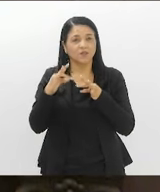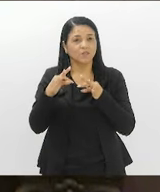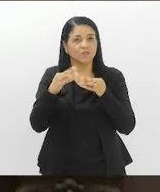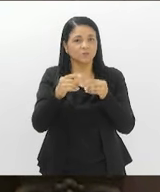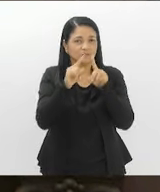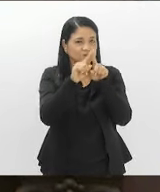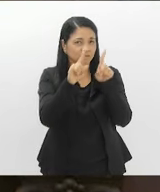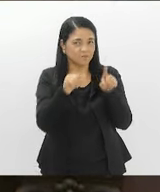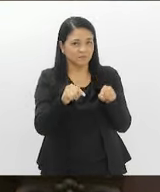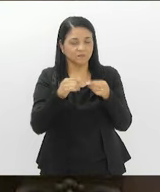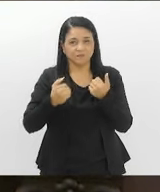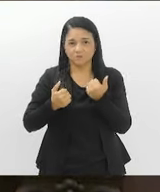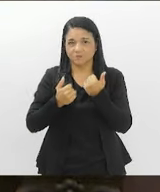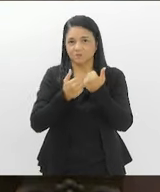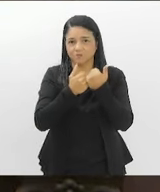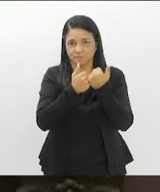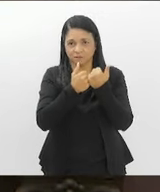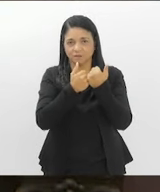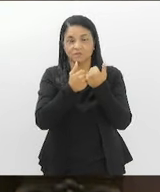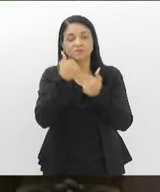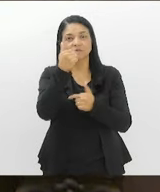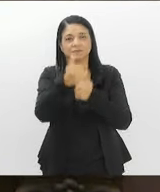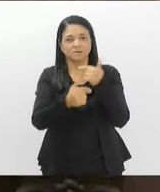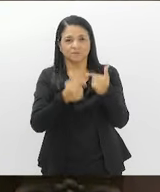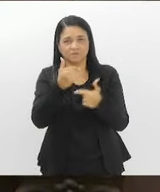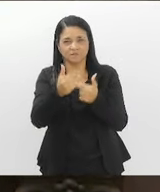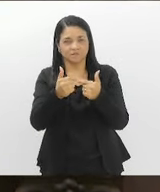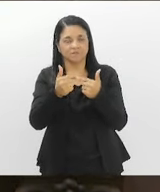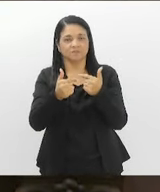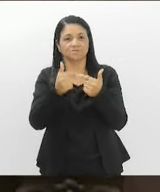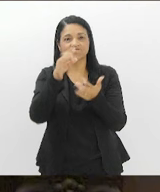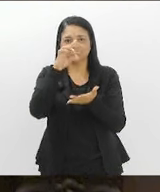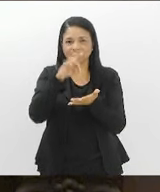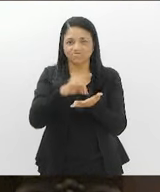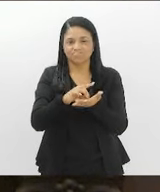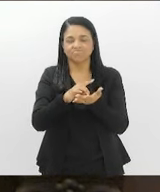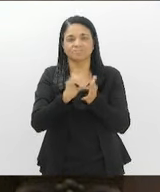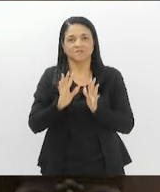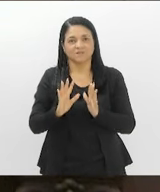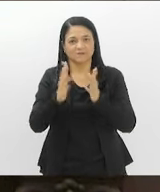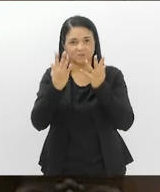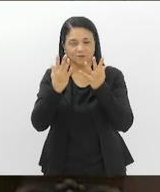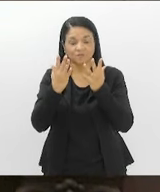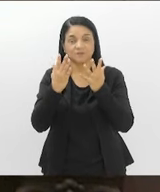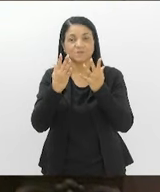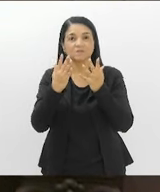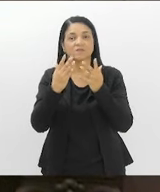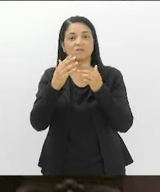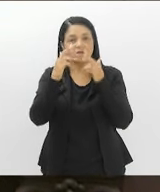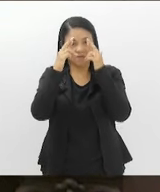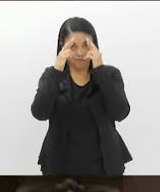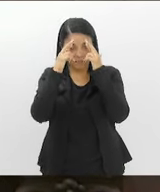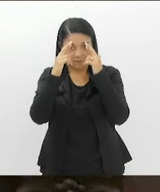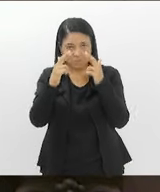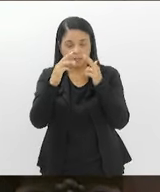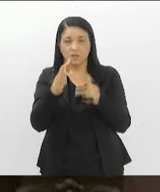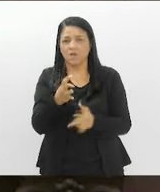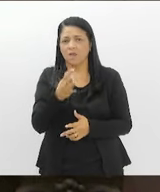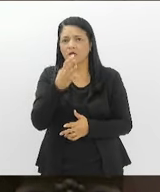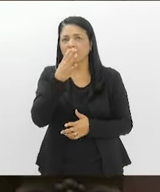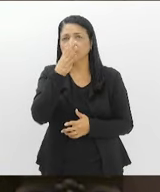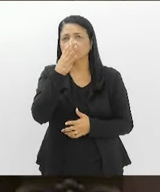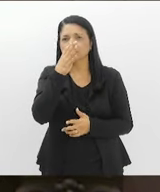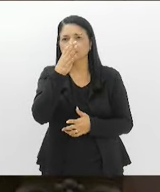funcionários e colaboradores que trabalharam para a realização deste evento. E reitero o nosso respeito e admiração